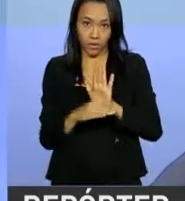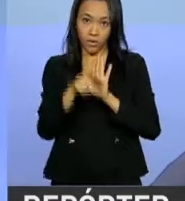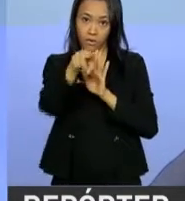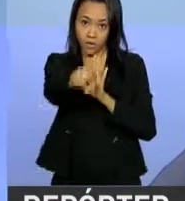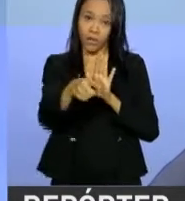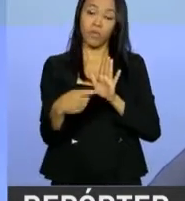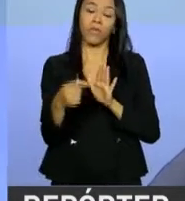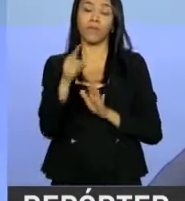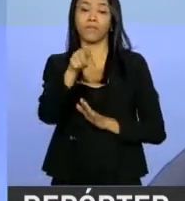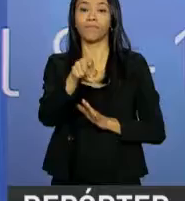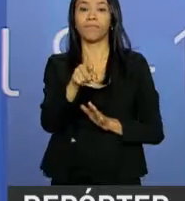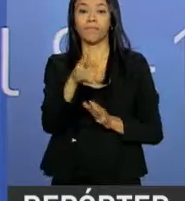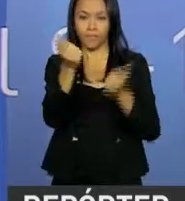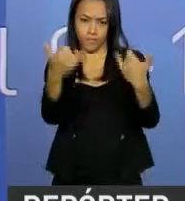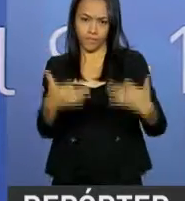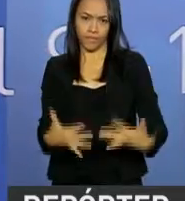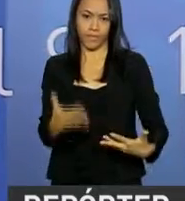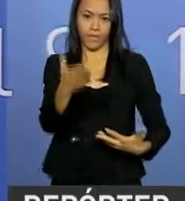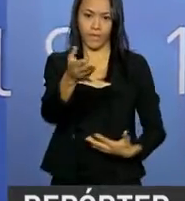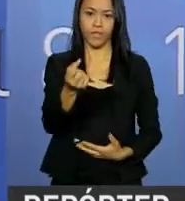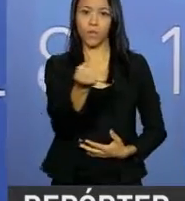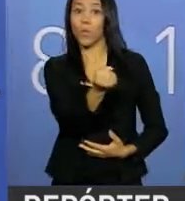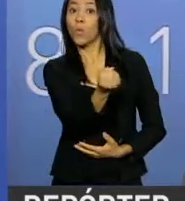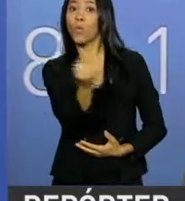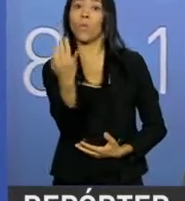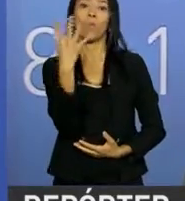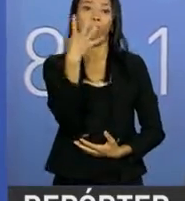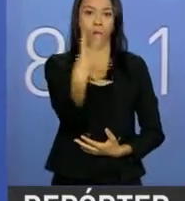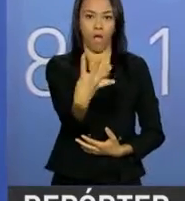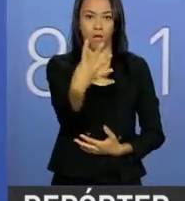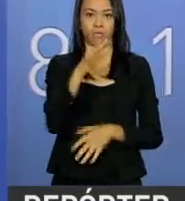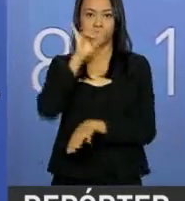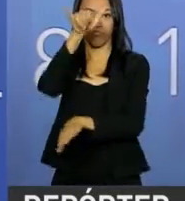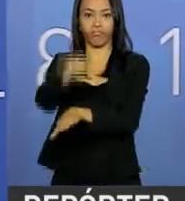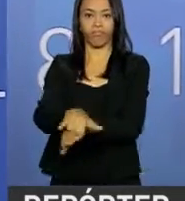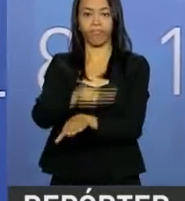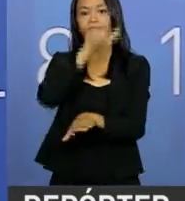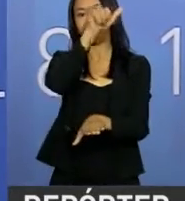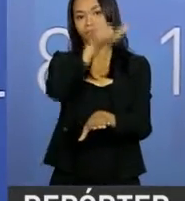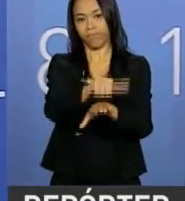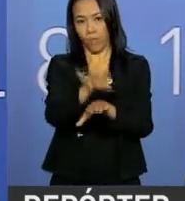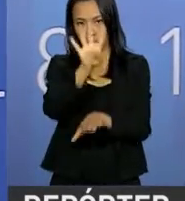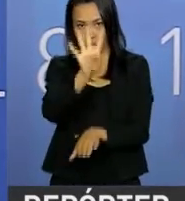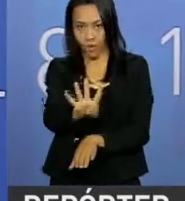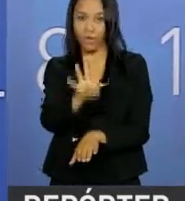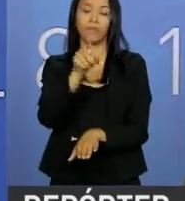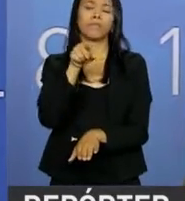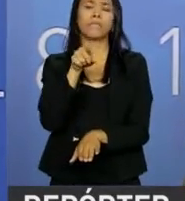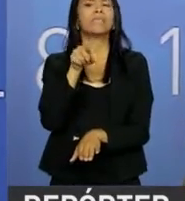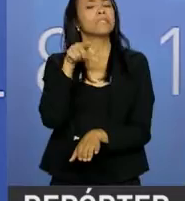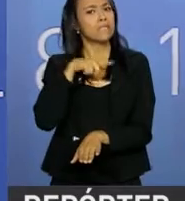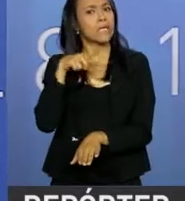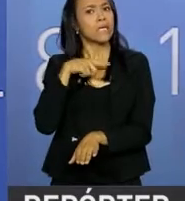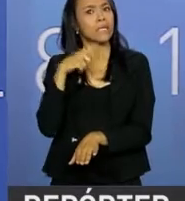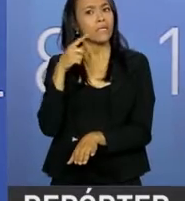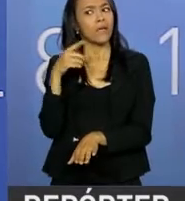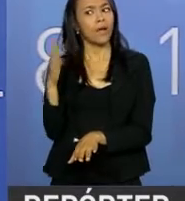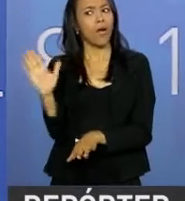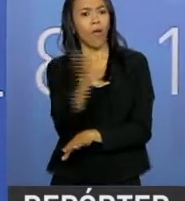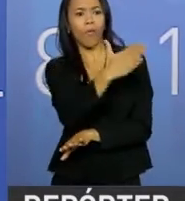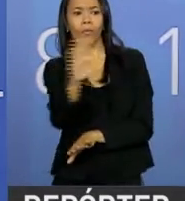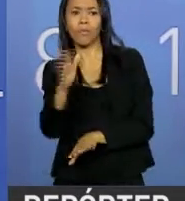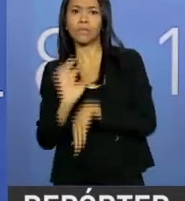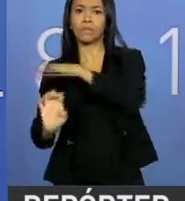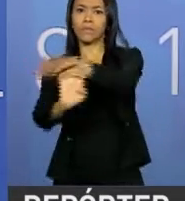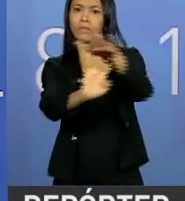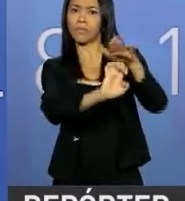tarcísio freitas são quatro pontos importantes com movimentação de passageiros expressiva e que já tem despertado o interesse de